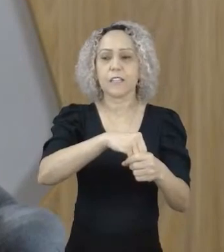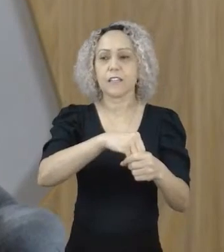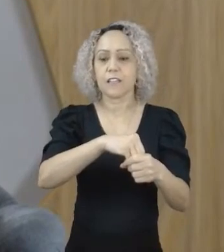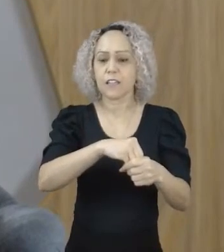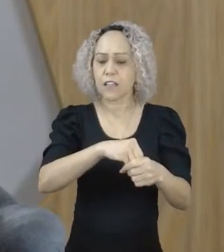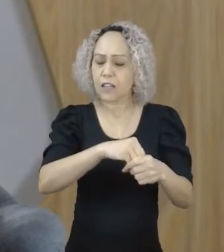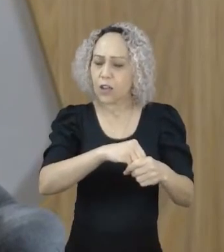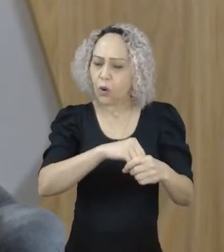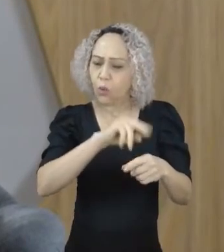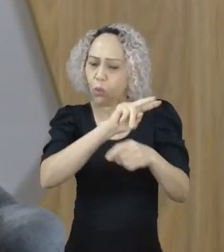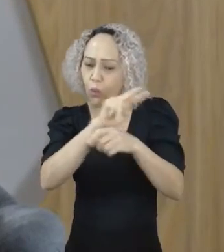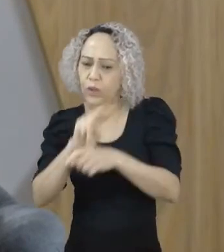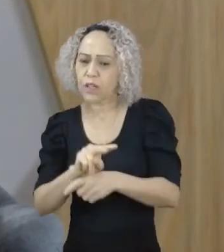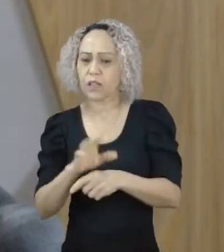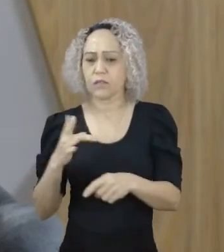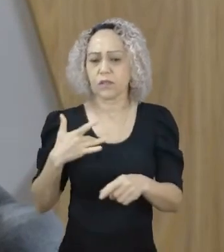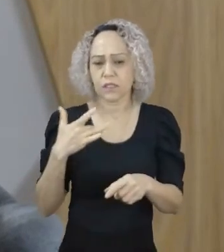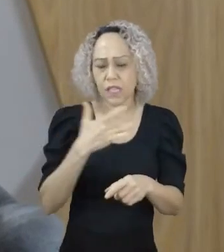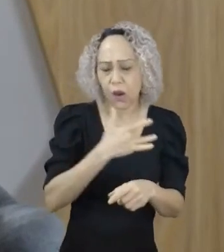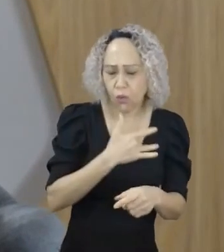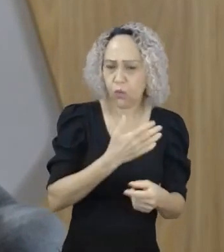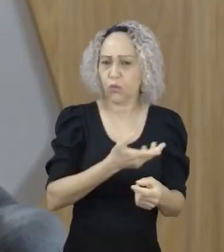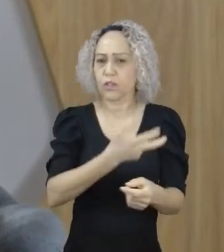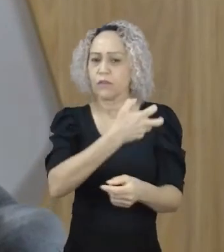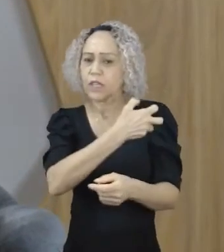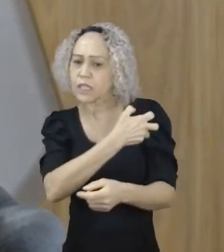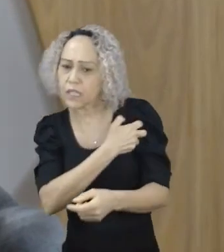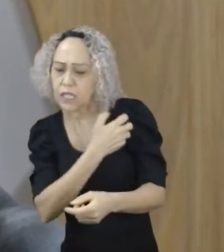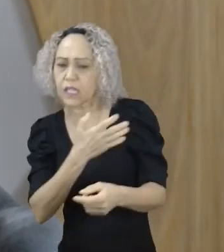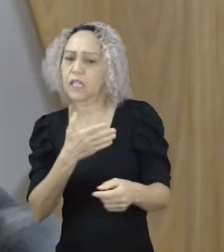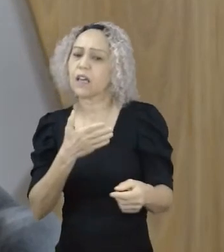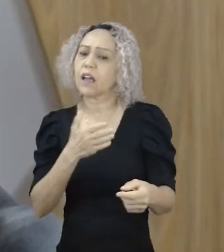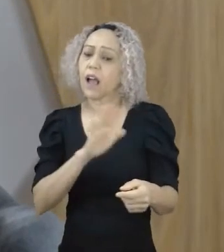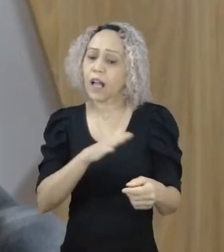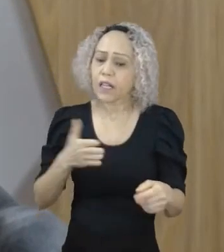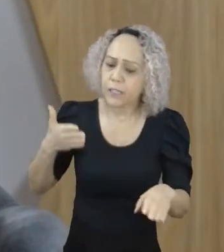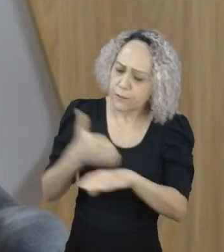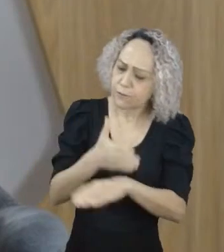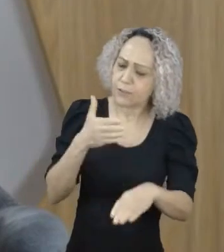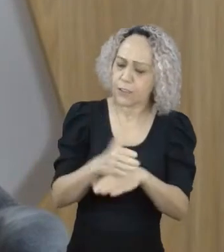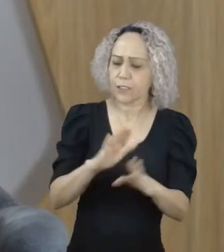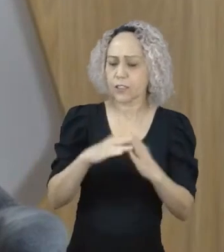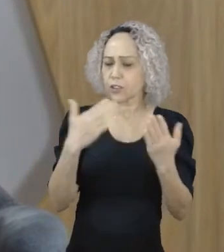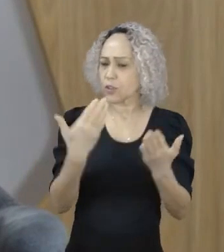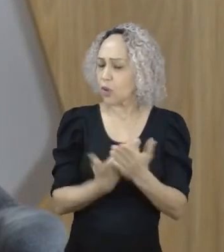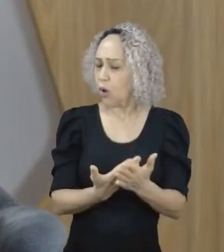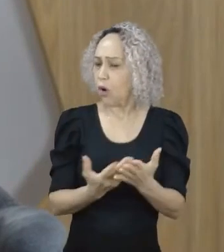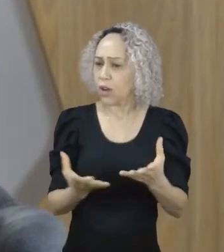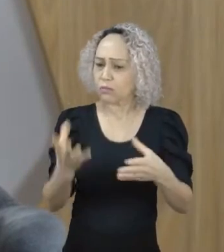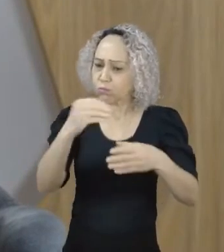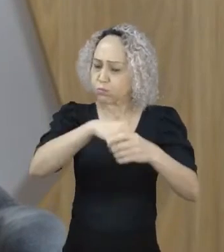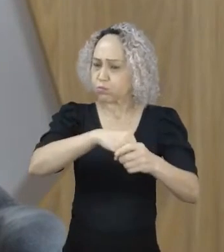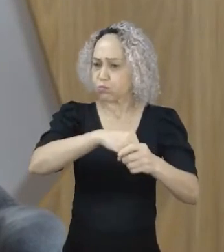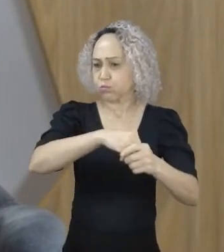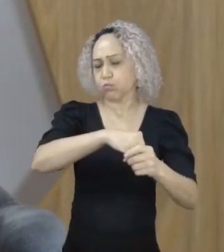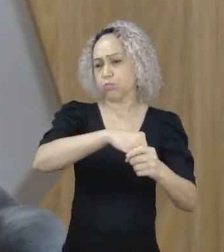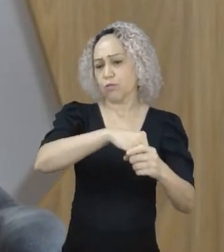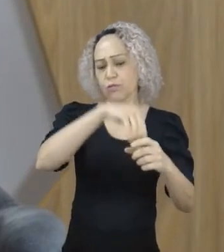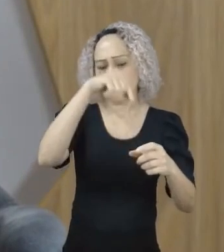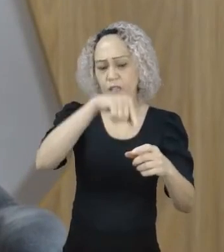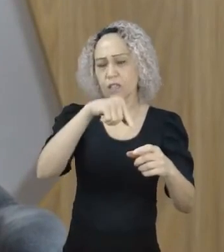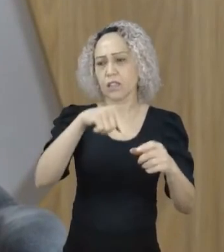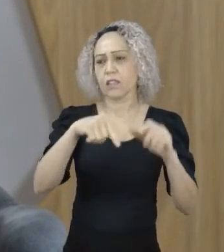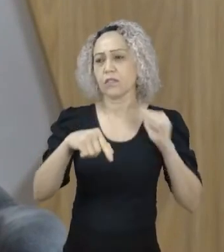a gente buscar recuperar. Mas é que eu falei a você, um retrocesso de 30 anos em algo que depende de cultura,